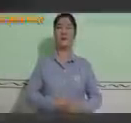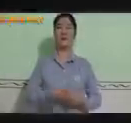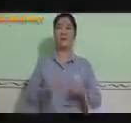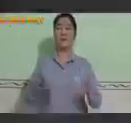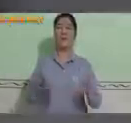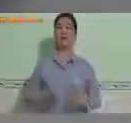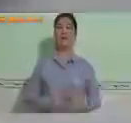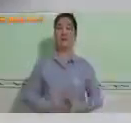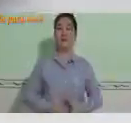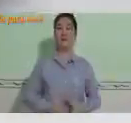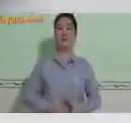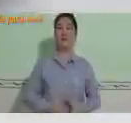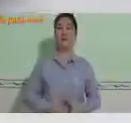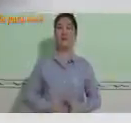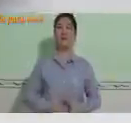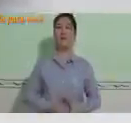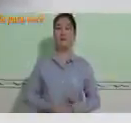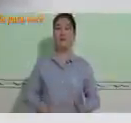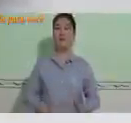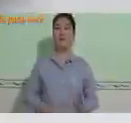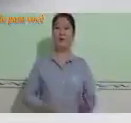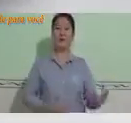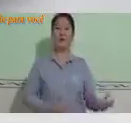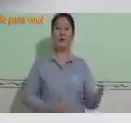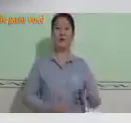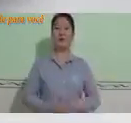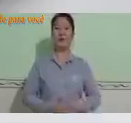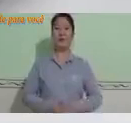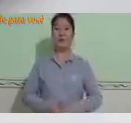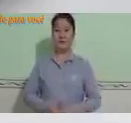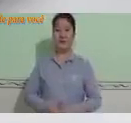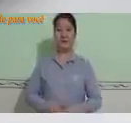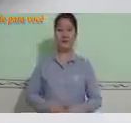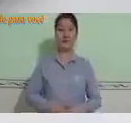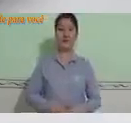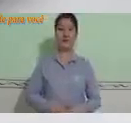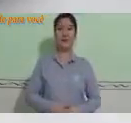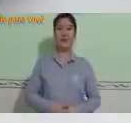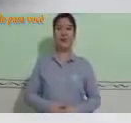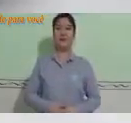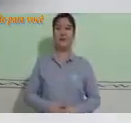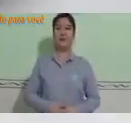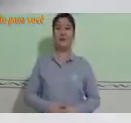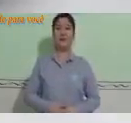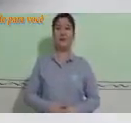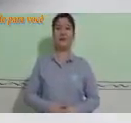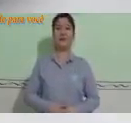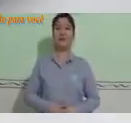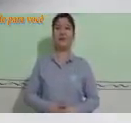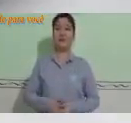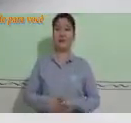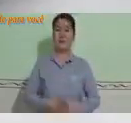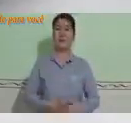acento agudo trt rs 5 a 10 anos vírgula deve a nd o sr é ter